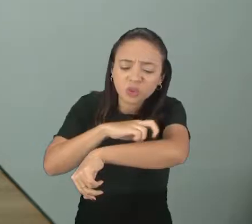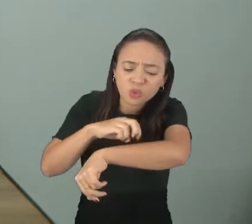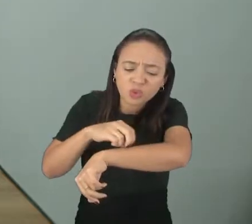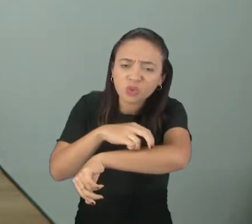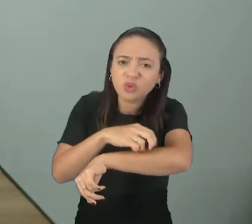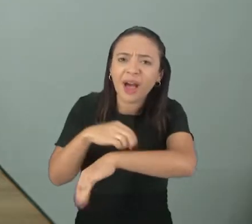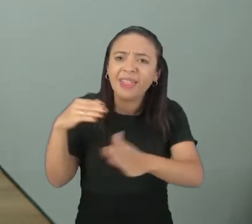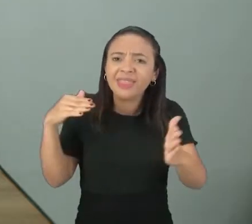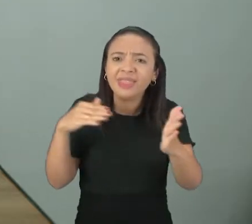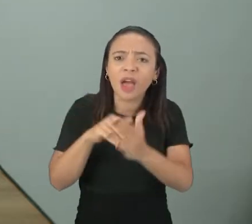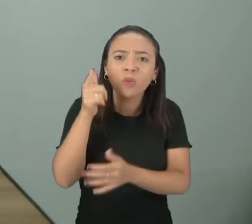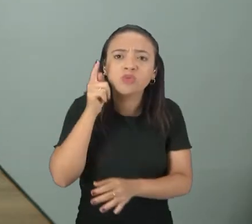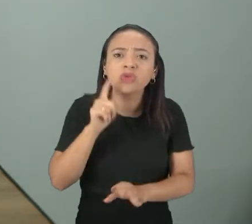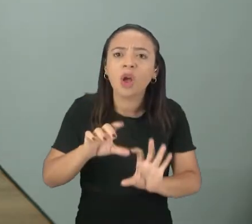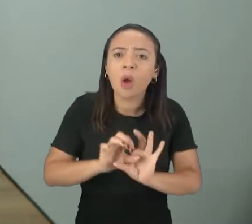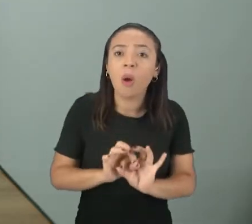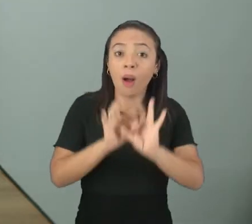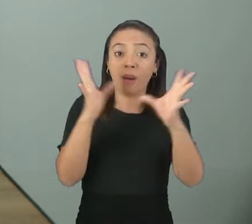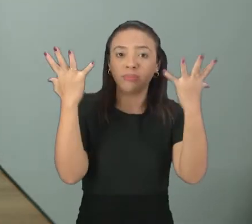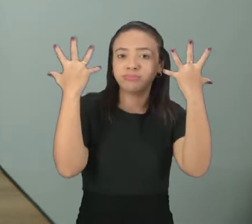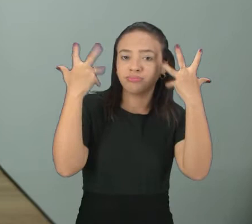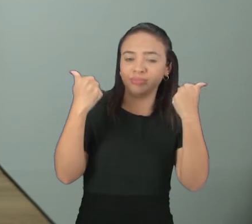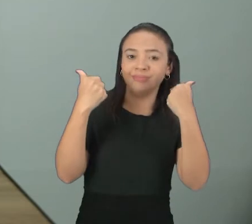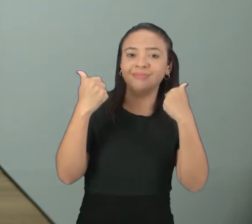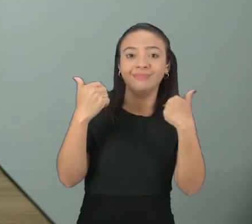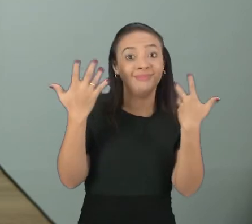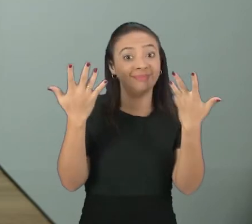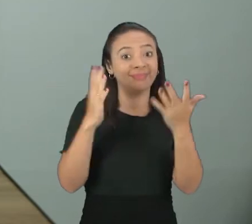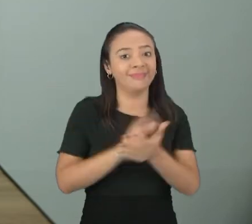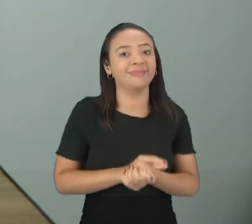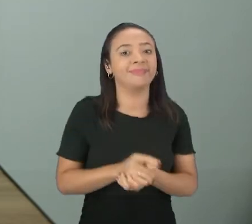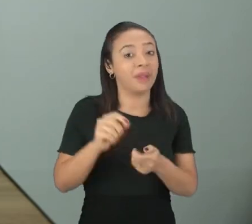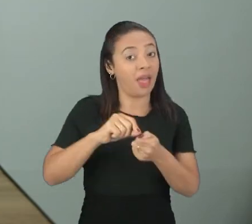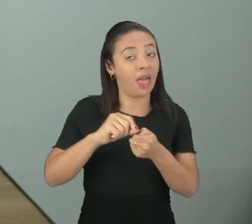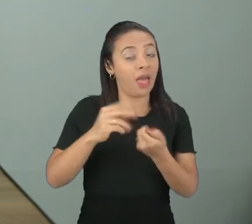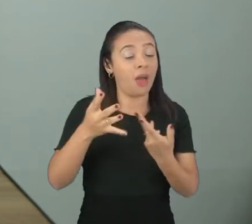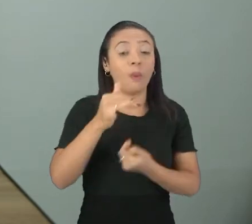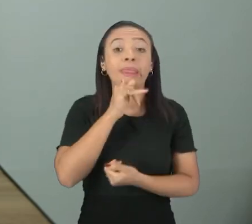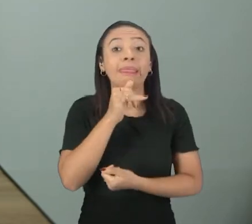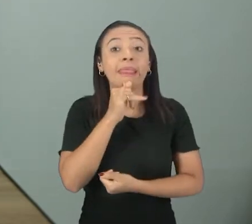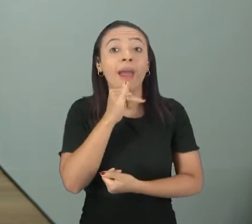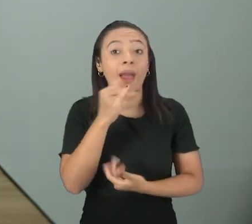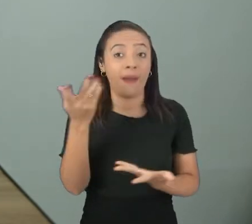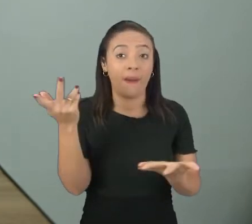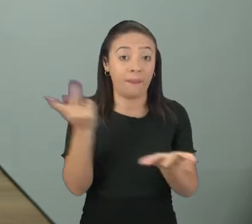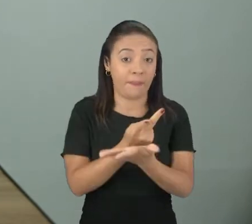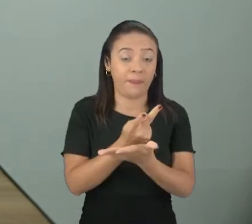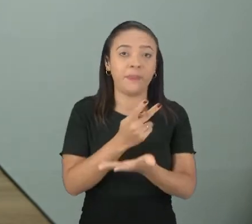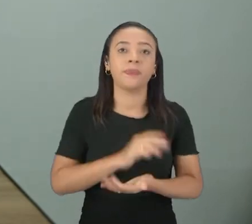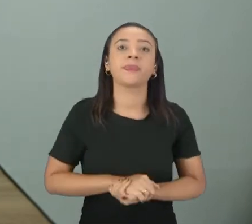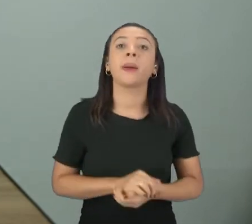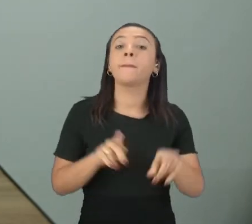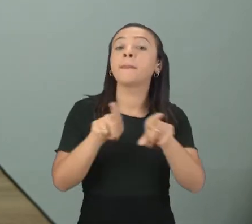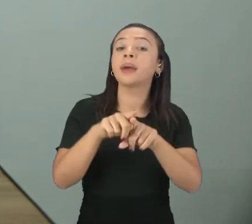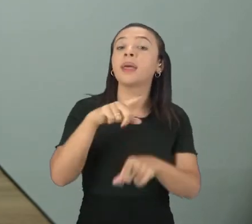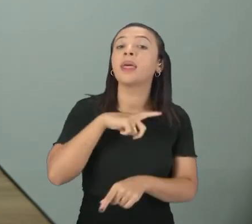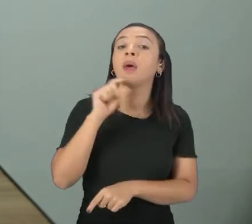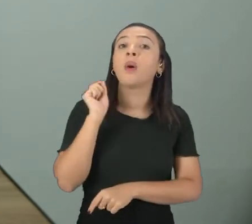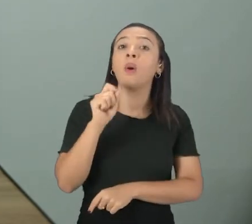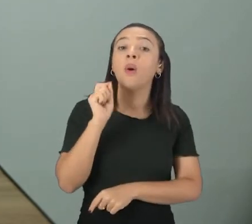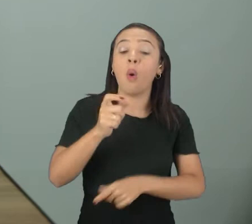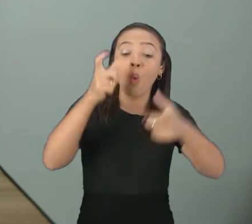né? Ele roeu, é uma ação, né? Isso aqui é para dar um exemplo de ações, né? Temos também